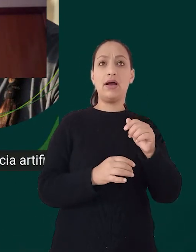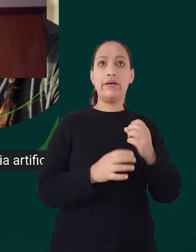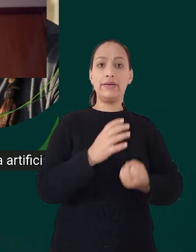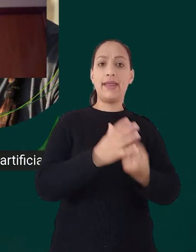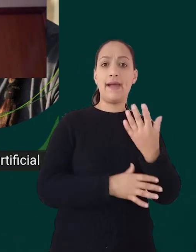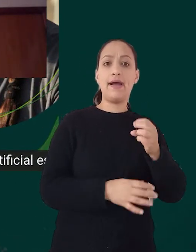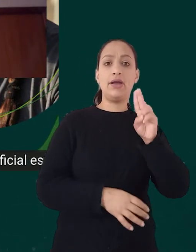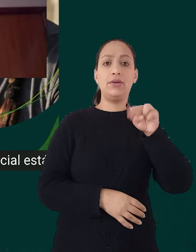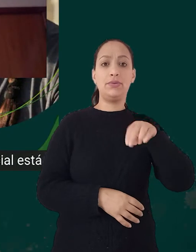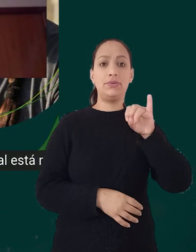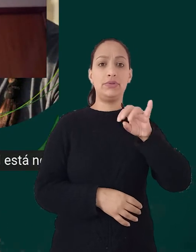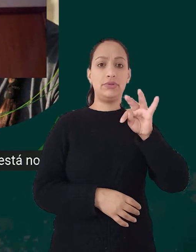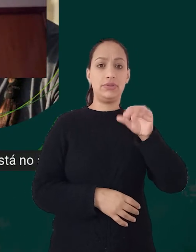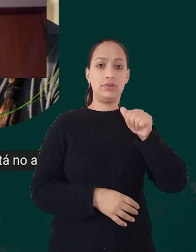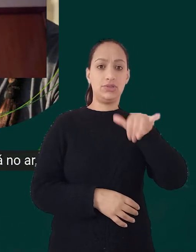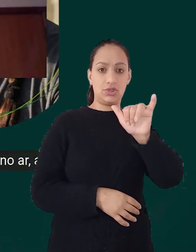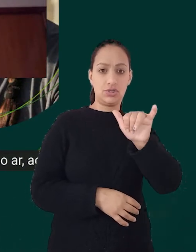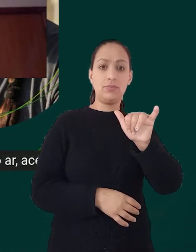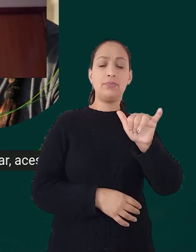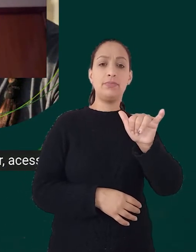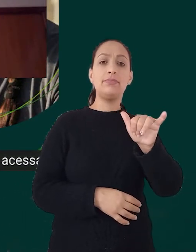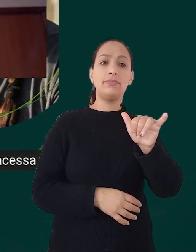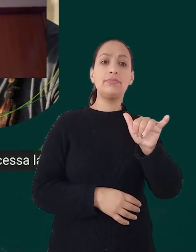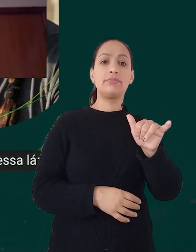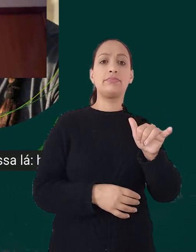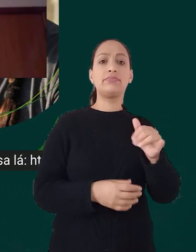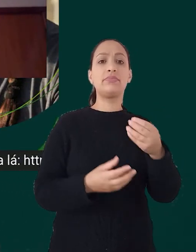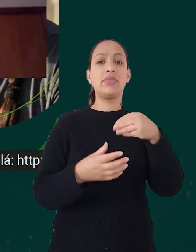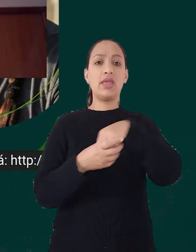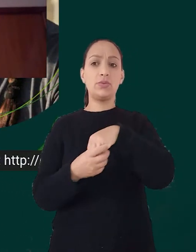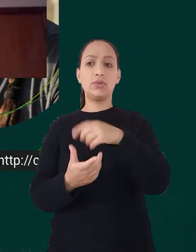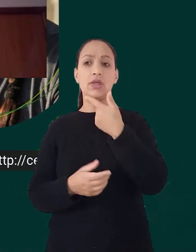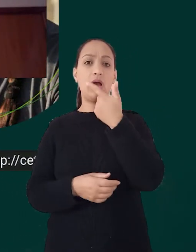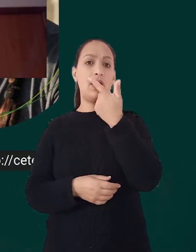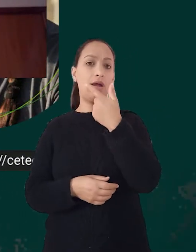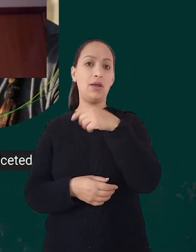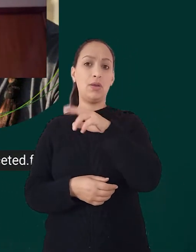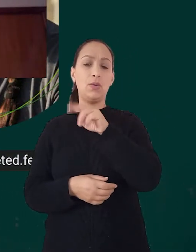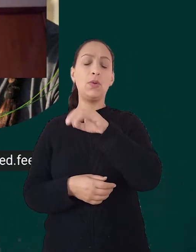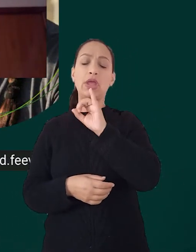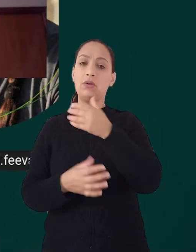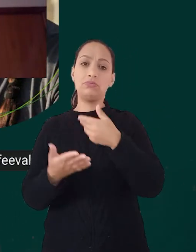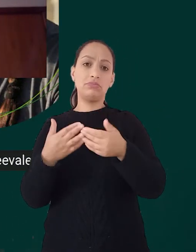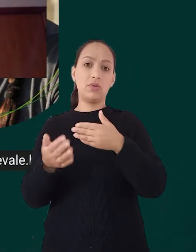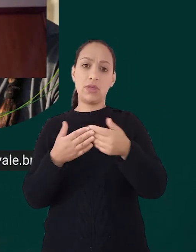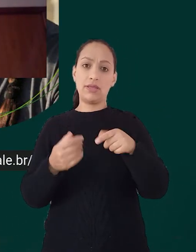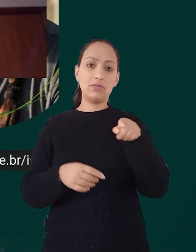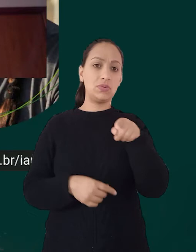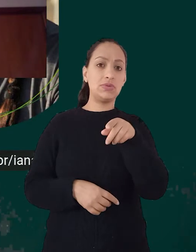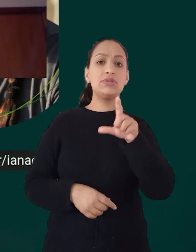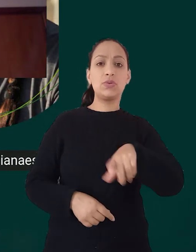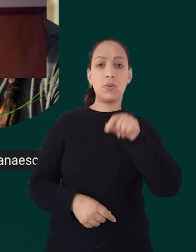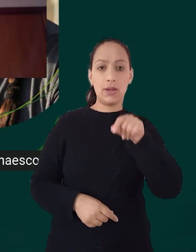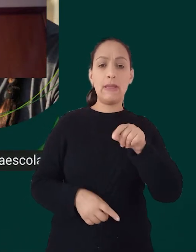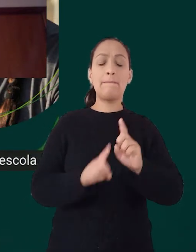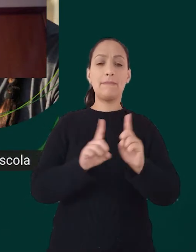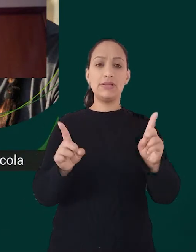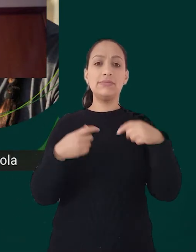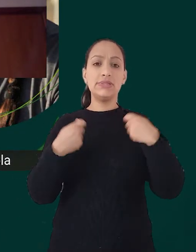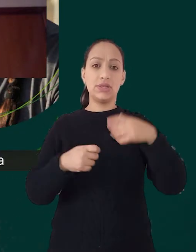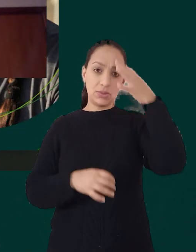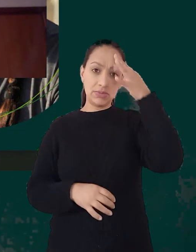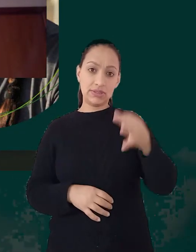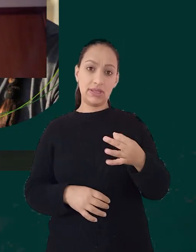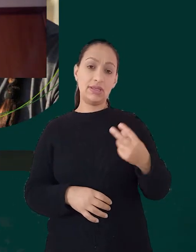os teus mecanismos, as mecânicas dentro da Unity, dentro da Unreal, seja lá qual for a engine que tu escolher, mas tu precisa entender que todas